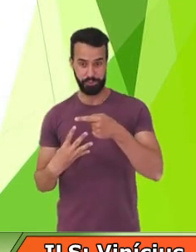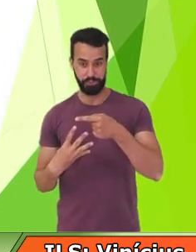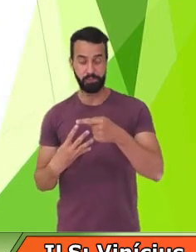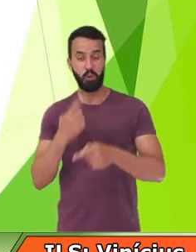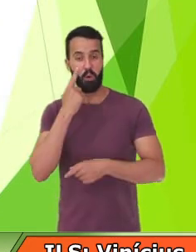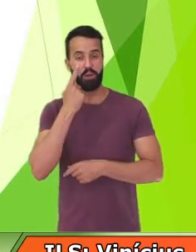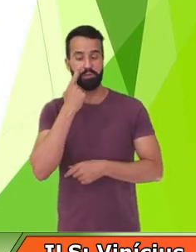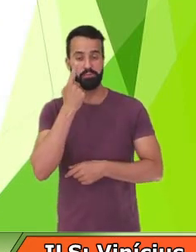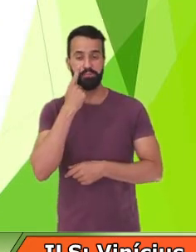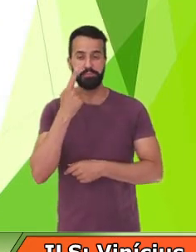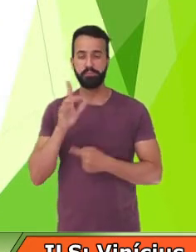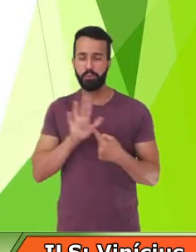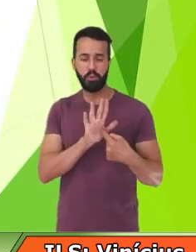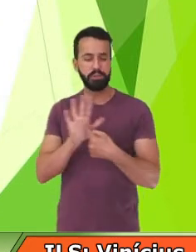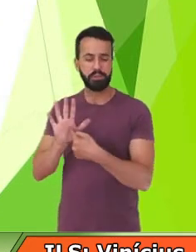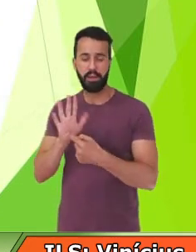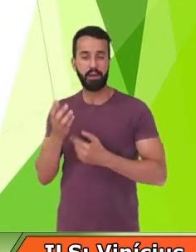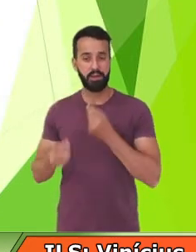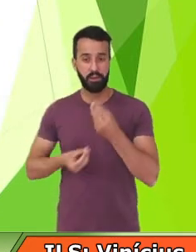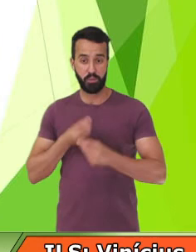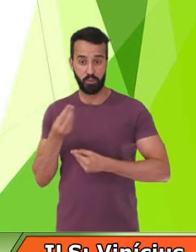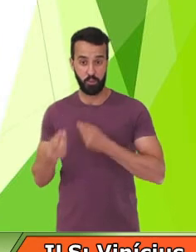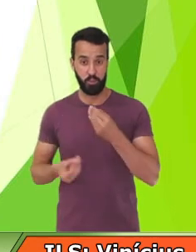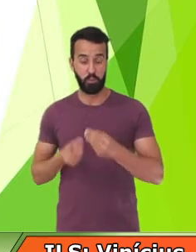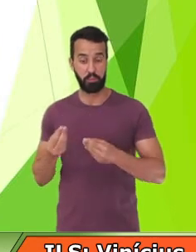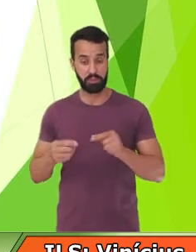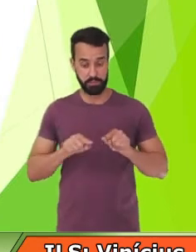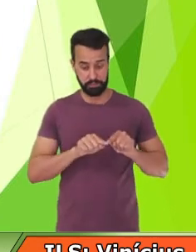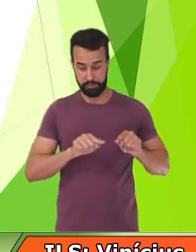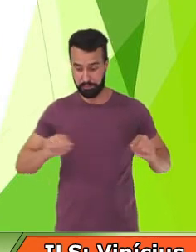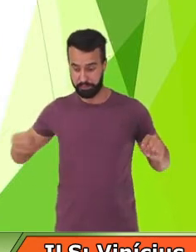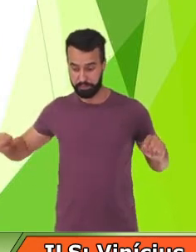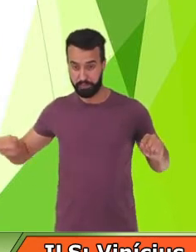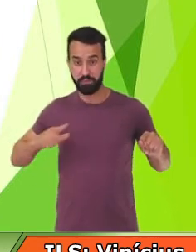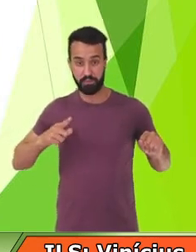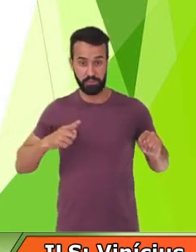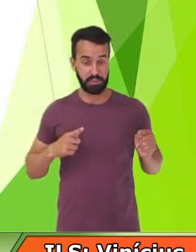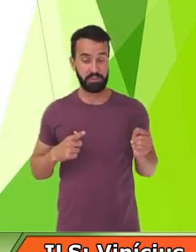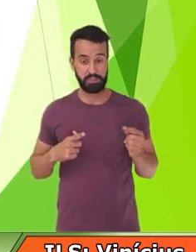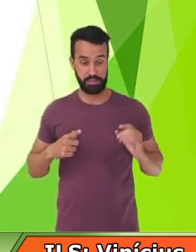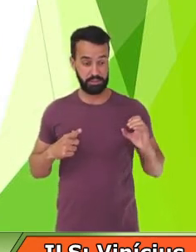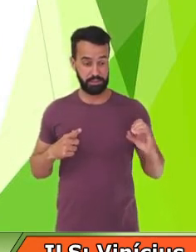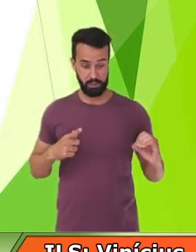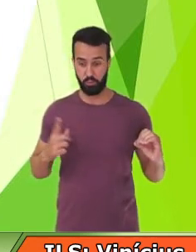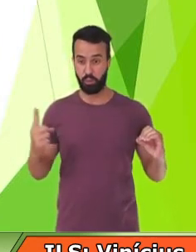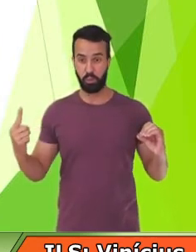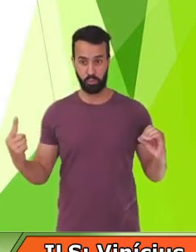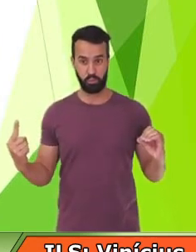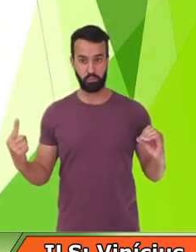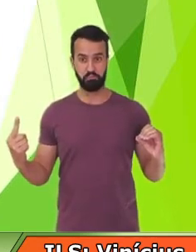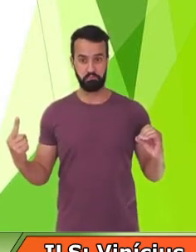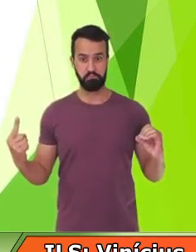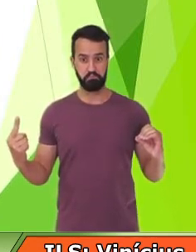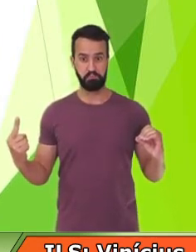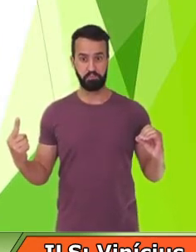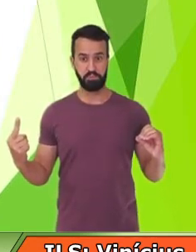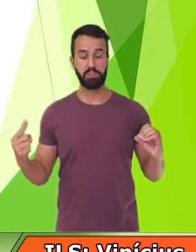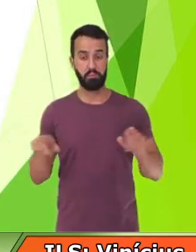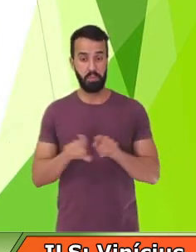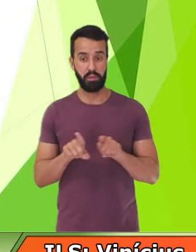outra forma de representá-la é dividir o intervalo entre 0 e 1 em